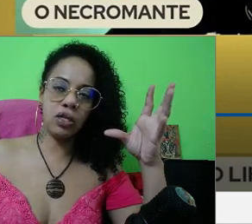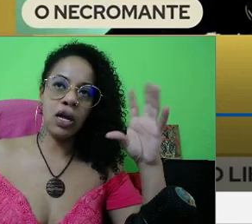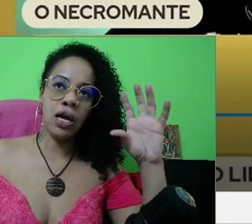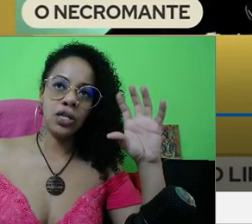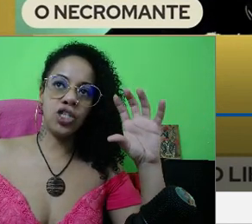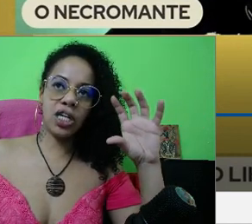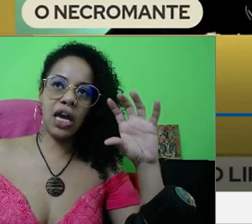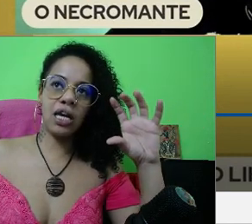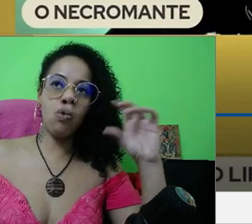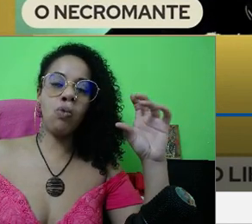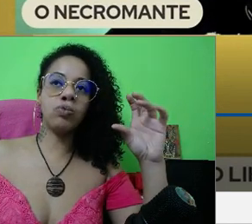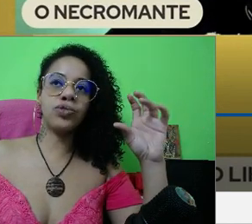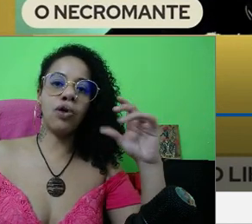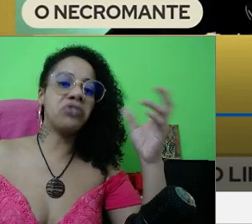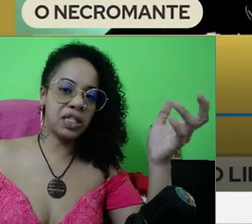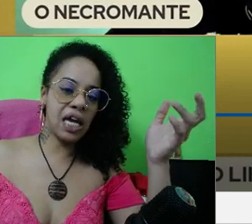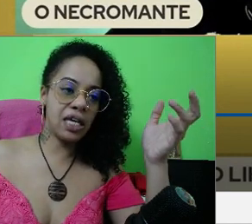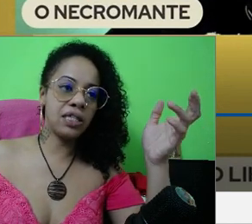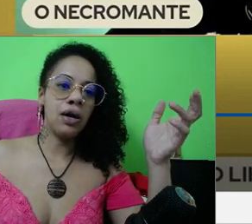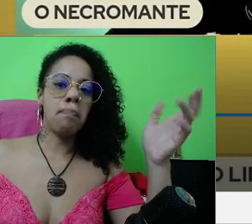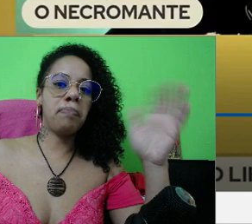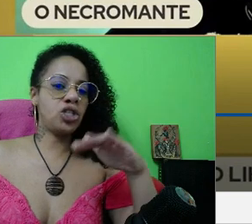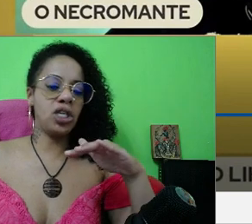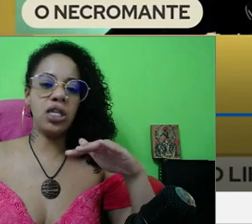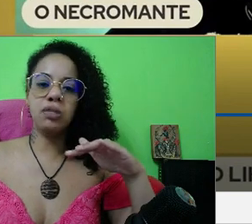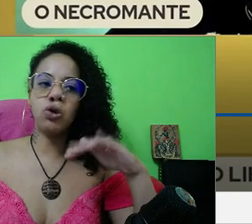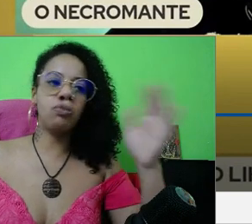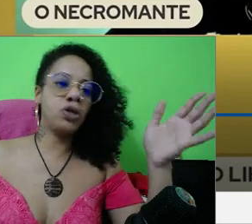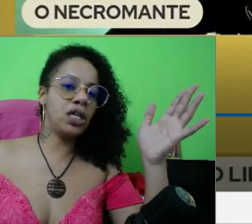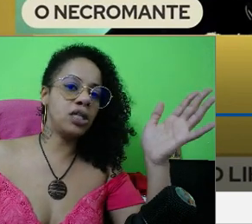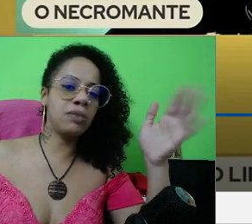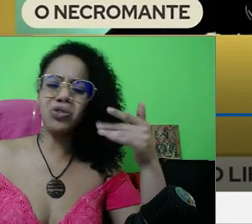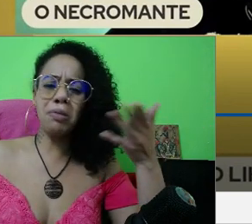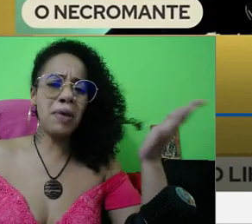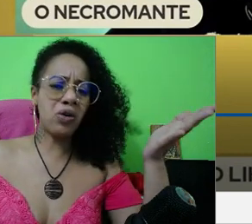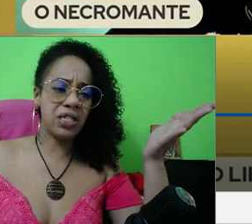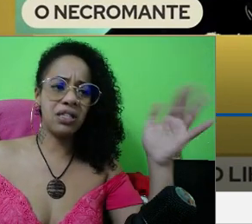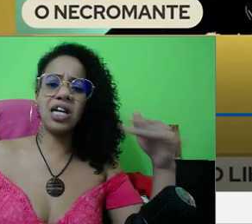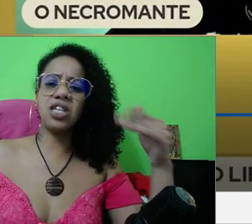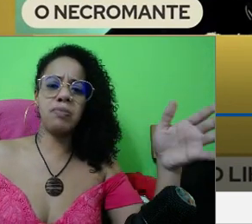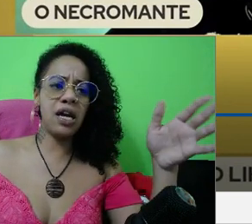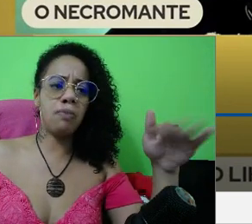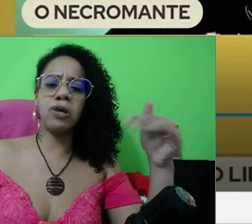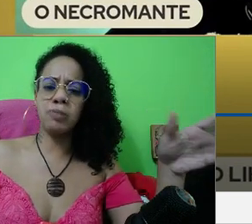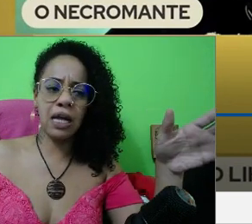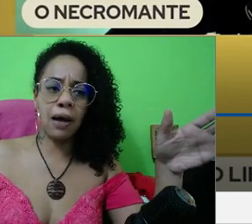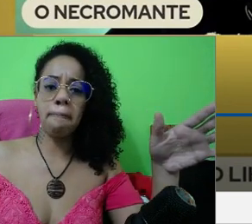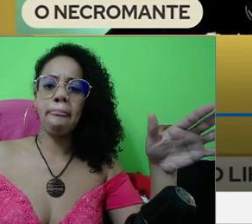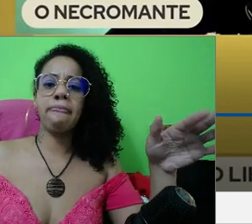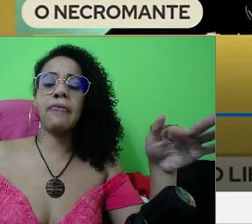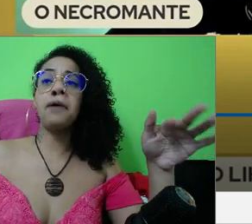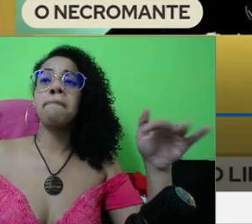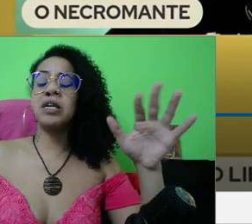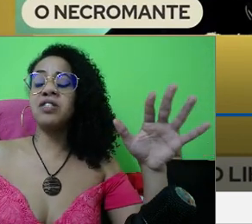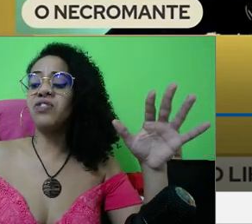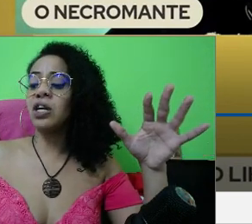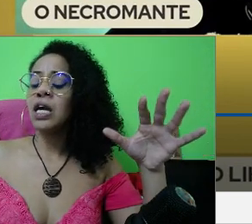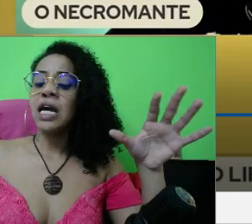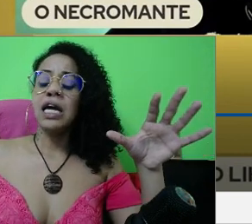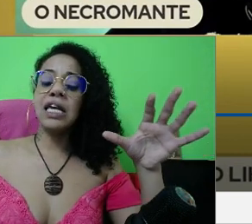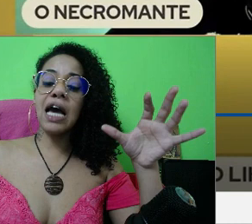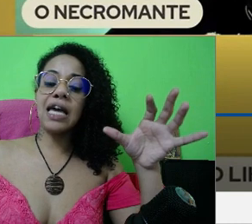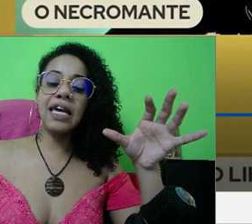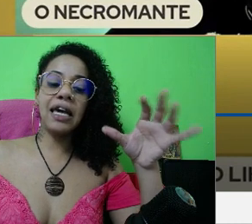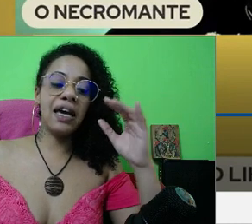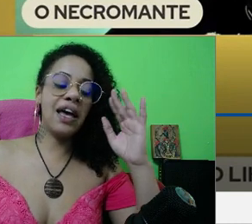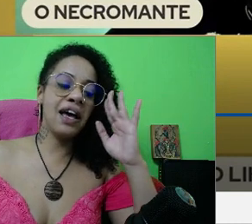cabeça de quem não são vocês petismo comunismo é tudo a mesma coisa tá de vermelho pode matar né mas enfim